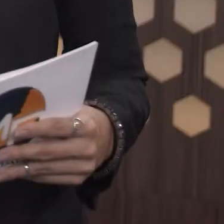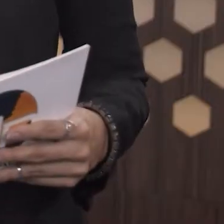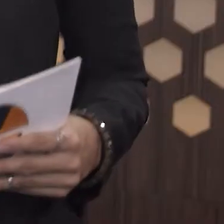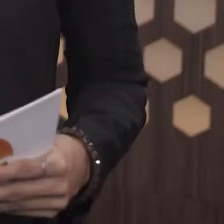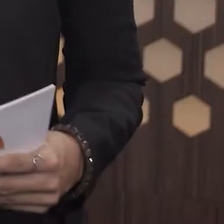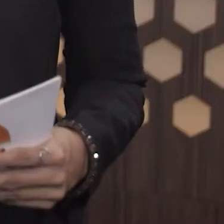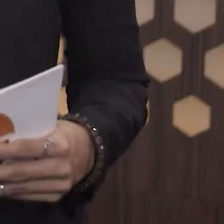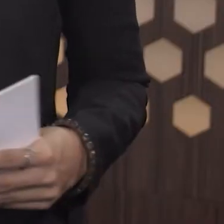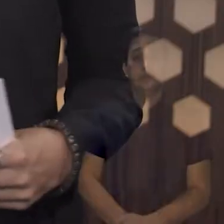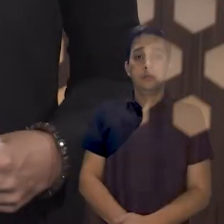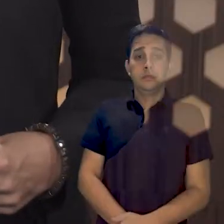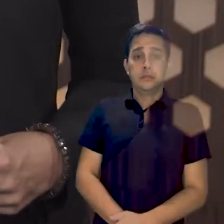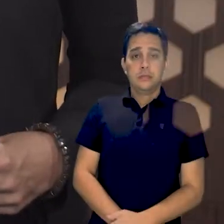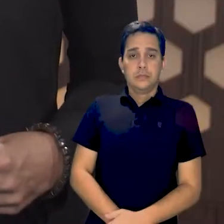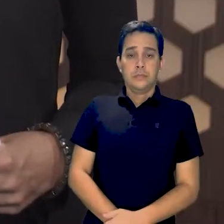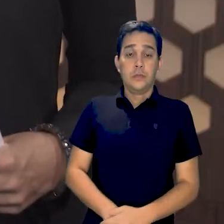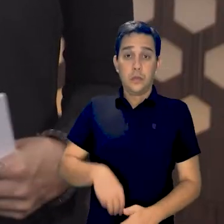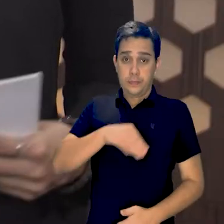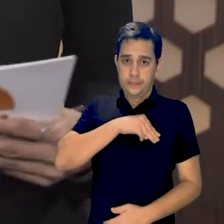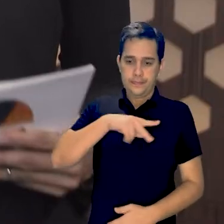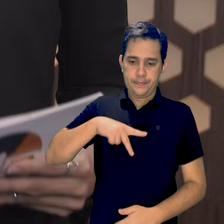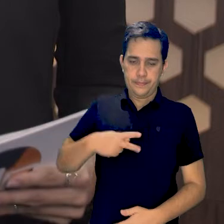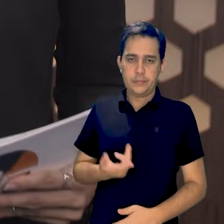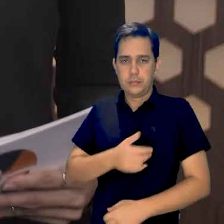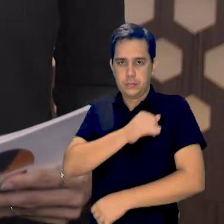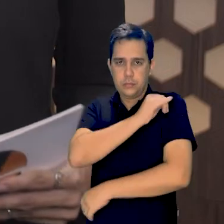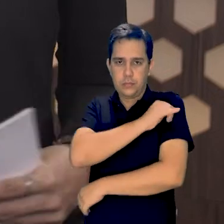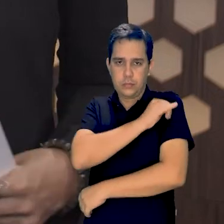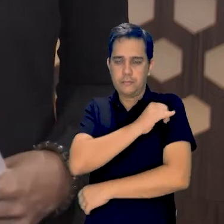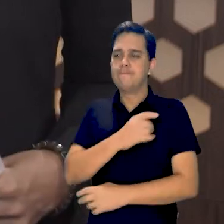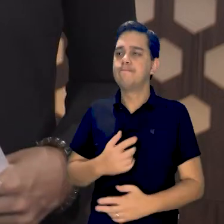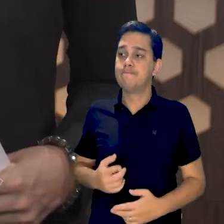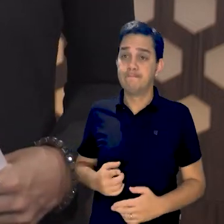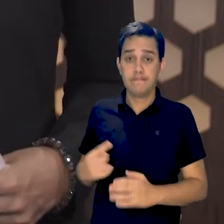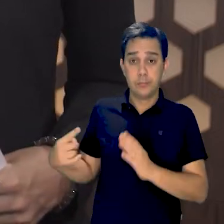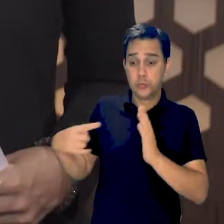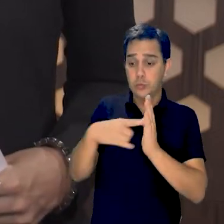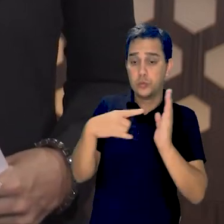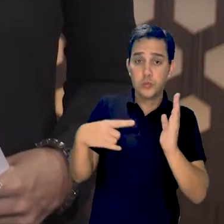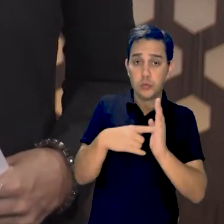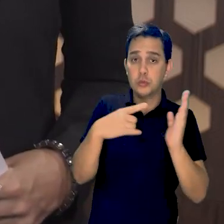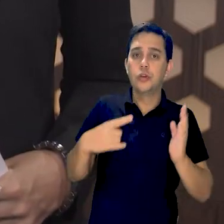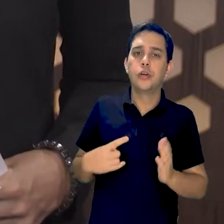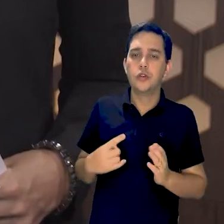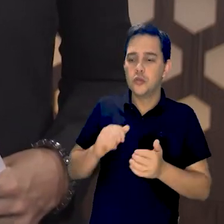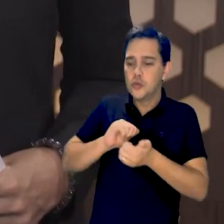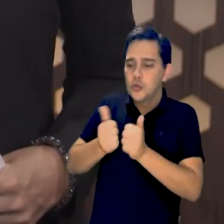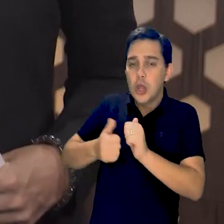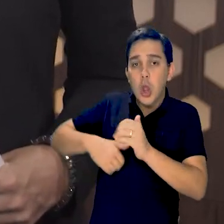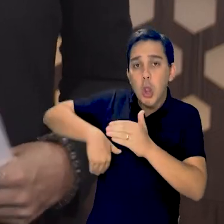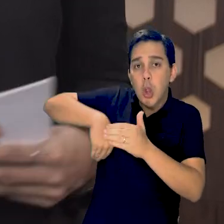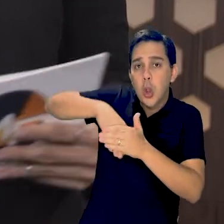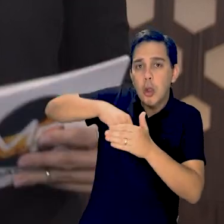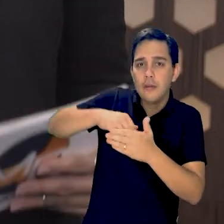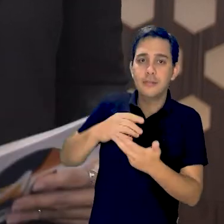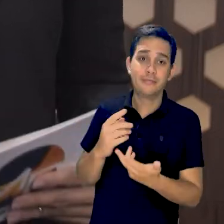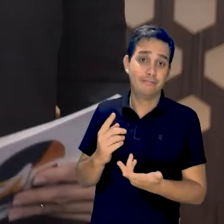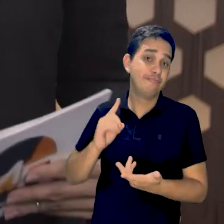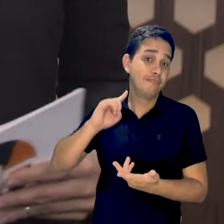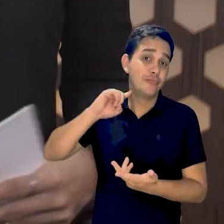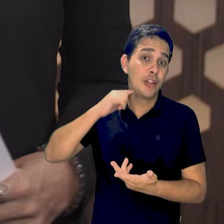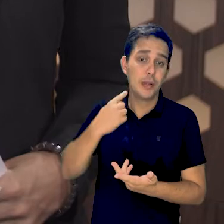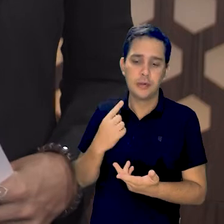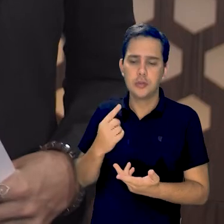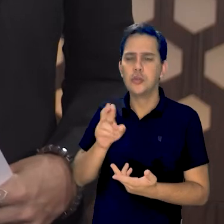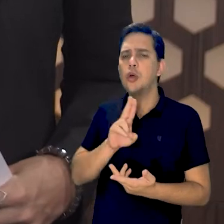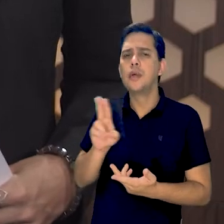O Ministério Público do Estado do Rio de Janeiro denunciou o jogador de futebol do Clube de Regatas do Flamengo, Ramon Ramos Lima,